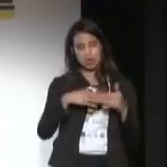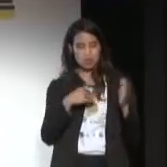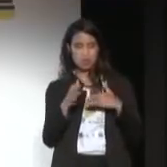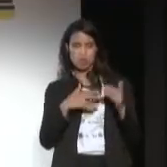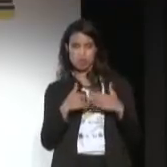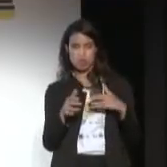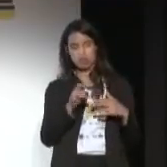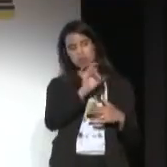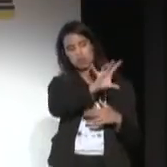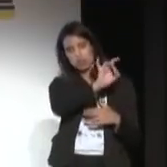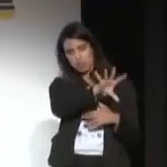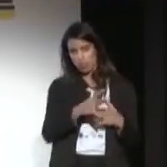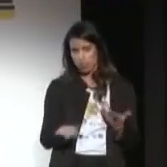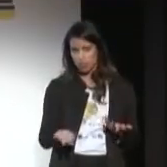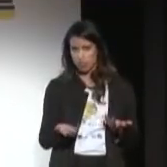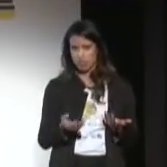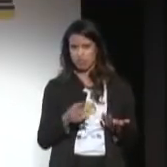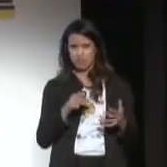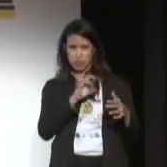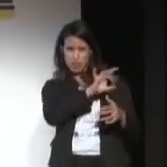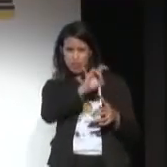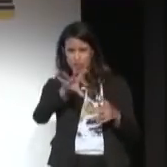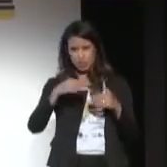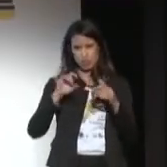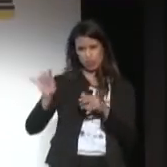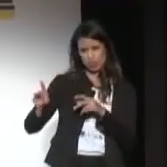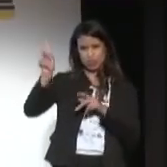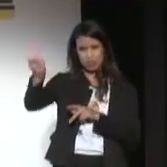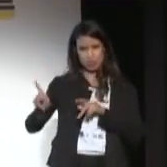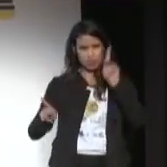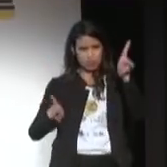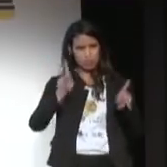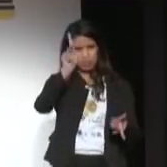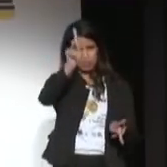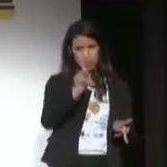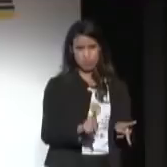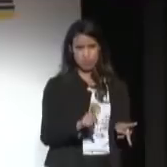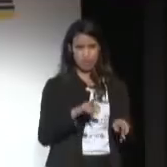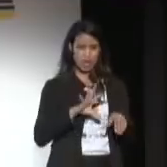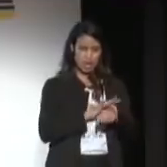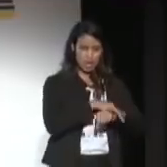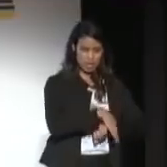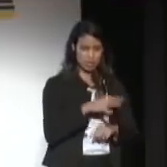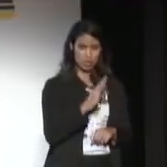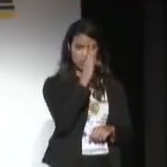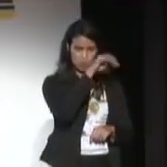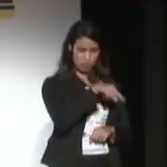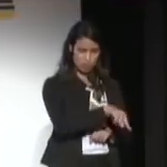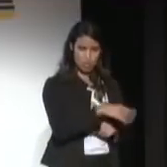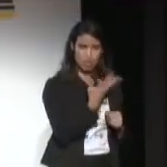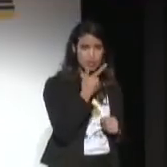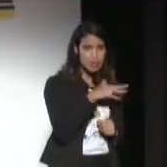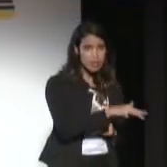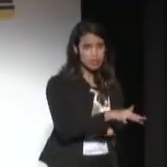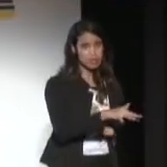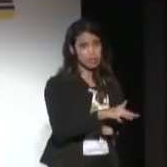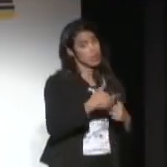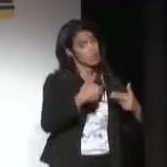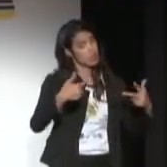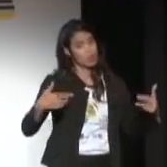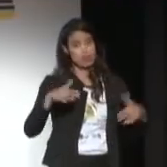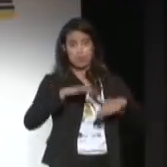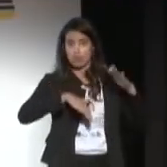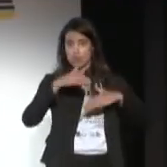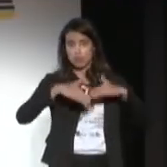a seu modo é garantir direito de criança. Então, tem coisas que a gente não pode negociar na educação, tem coisas que não vão